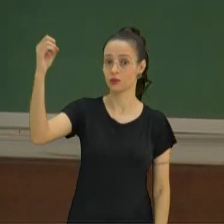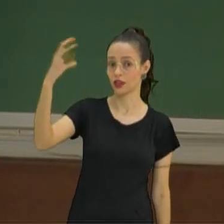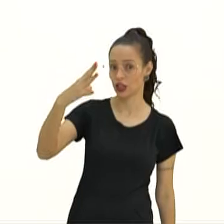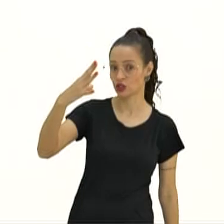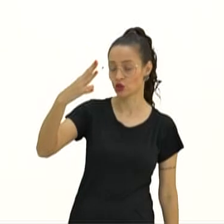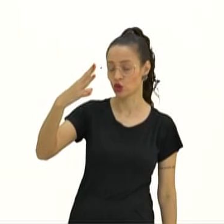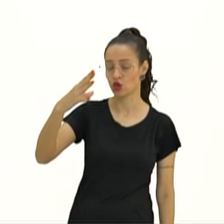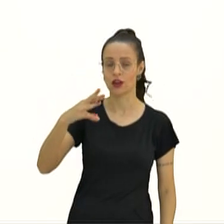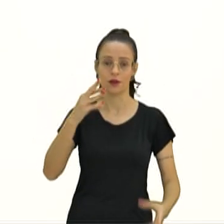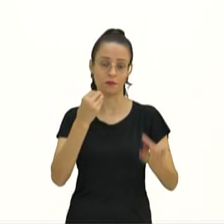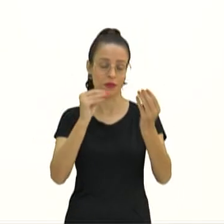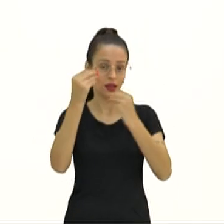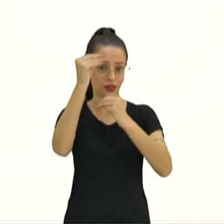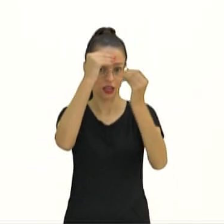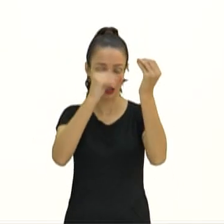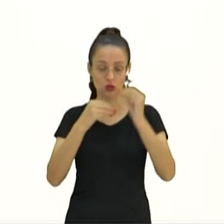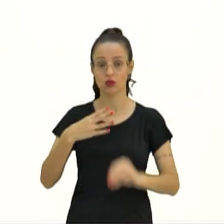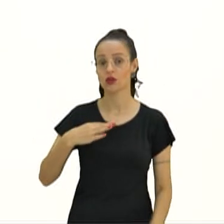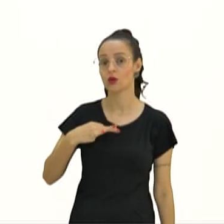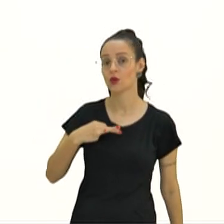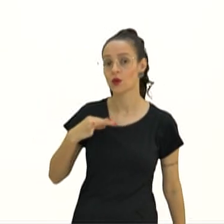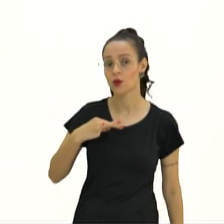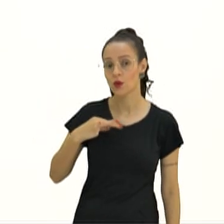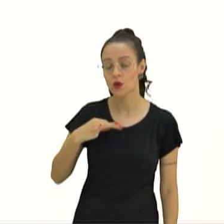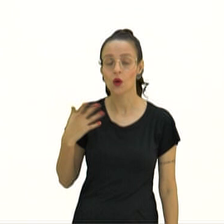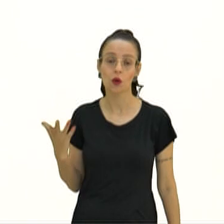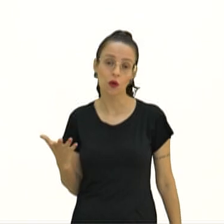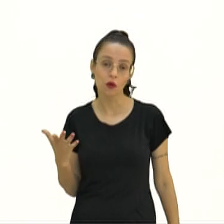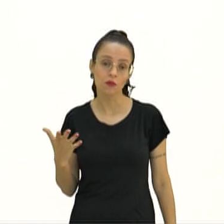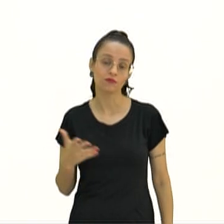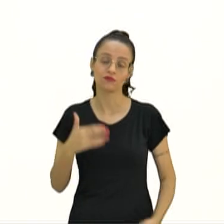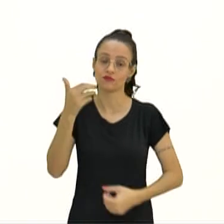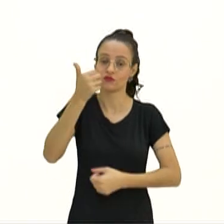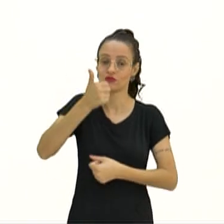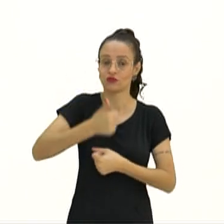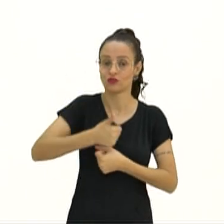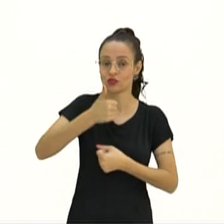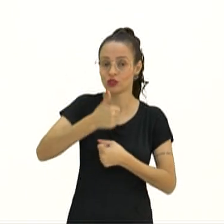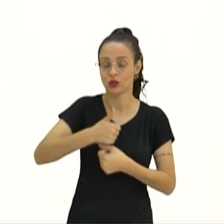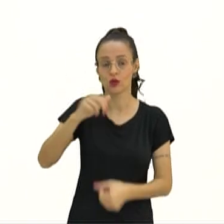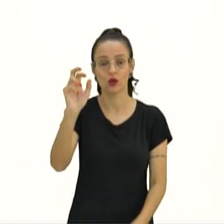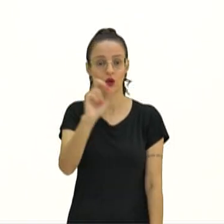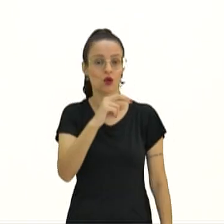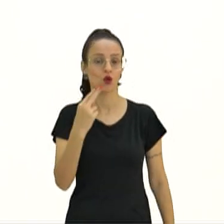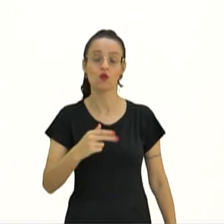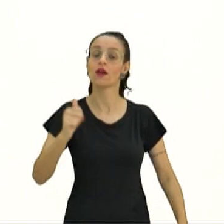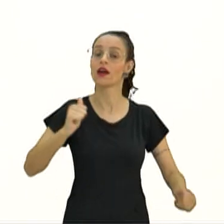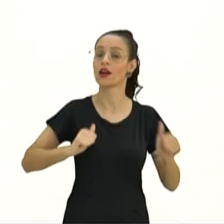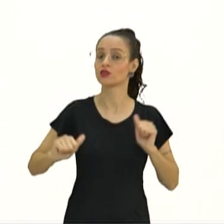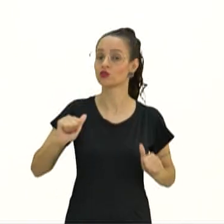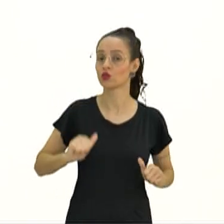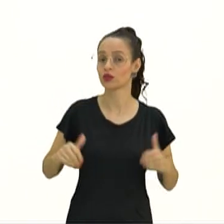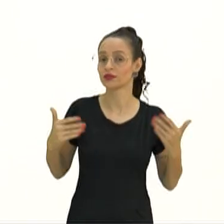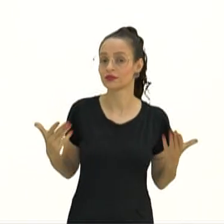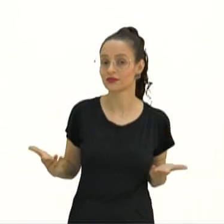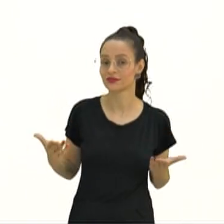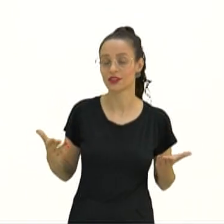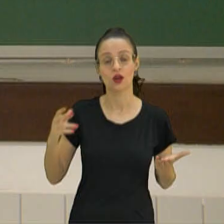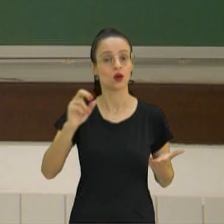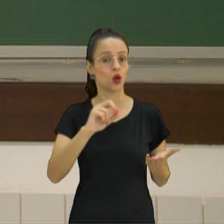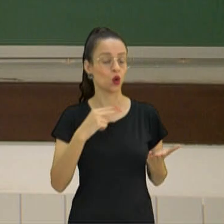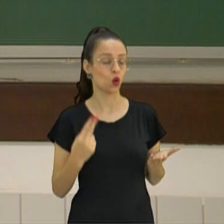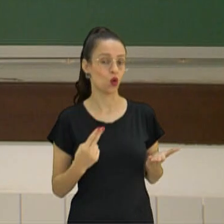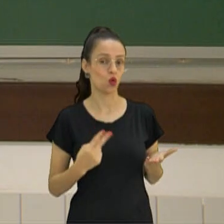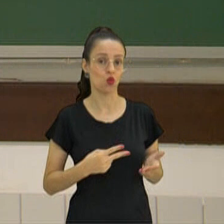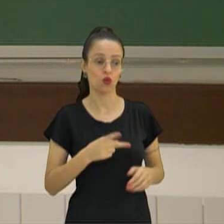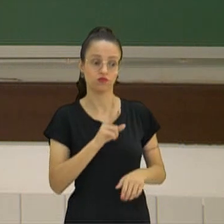iluminador, um maquiador, um figurinista, um diretor ou um próprio ator, né? Ou, de repente,